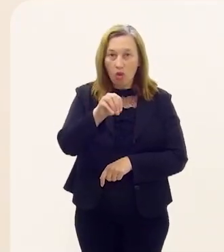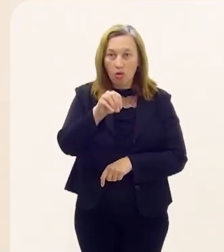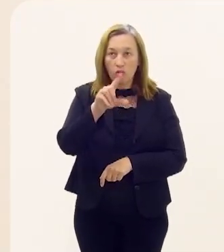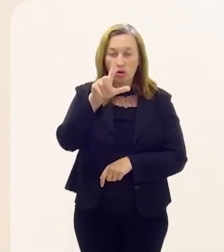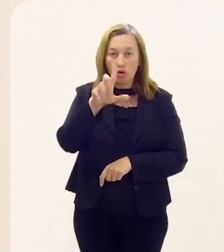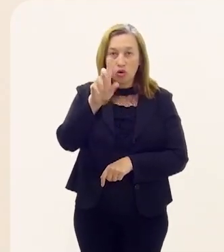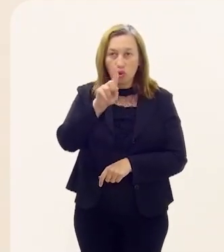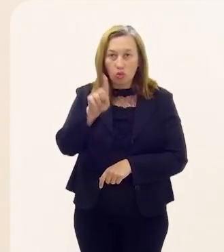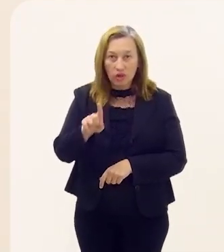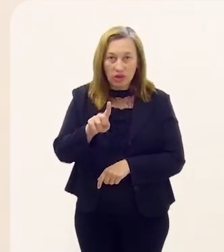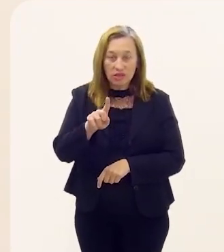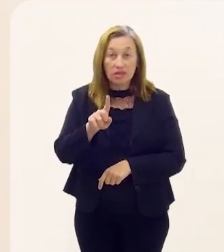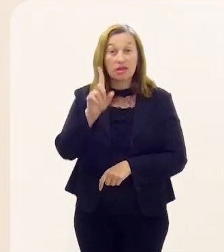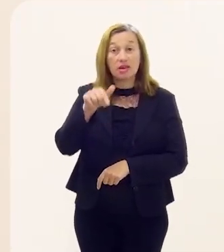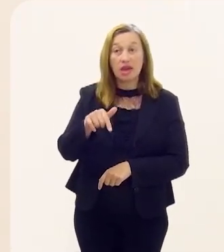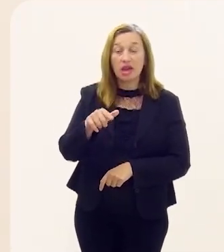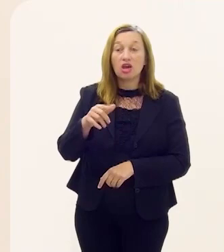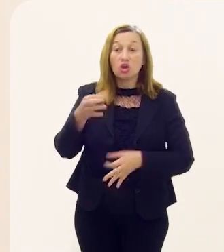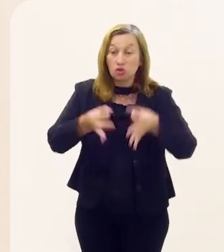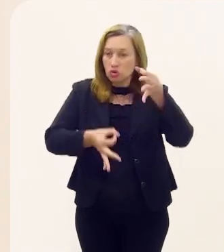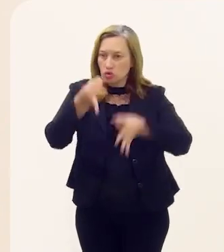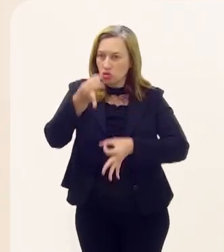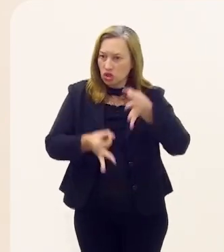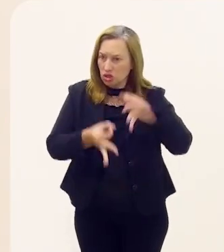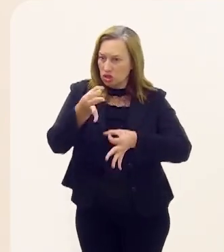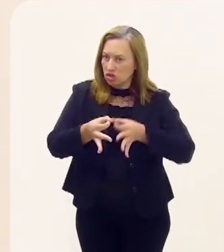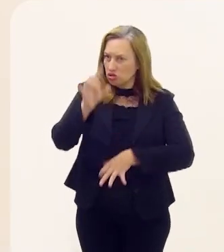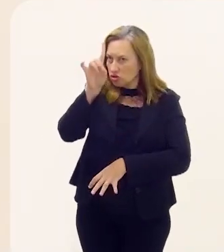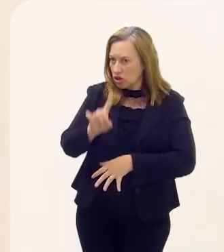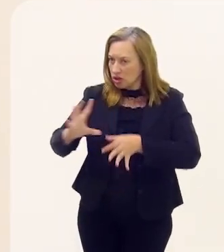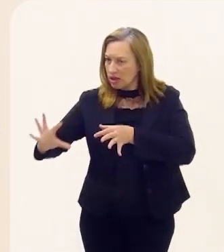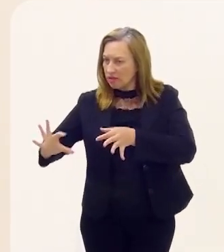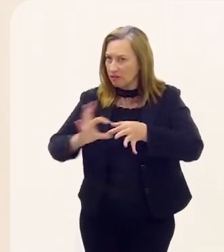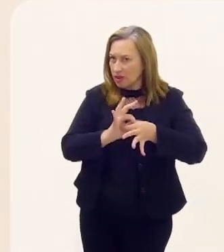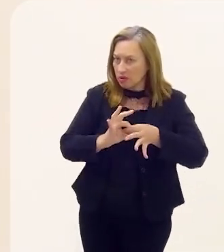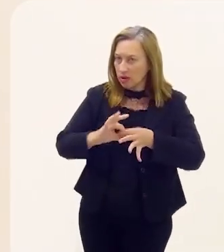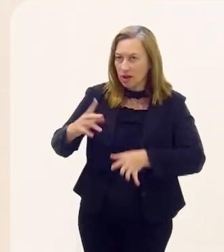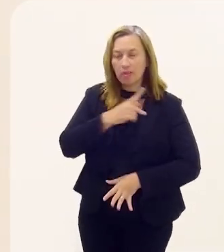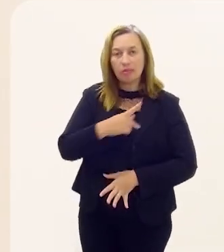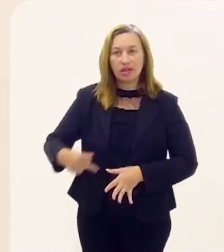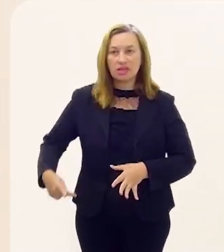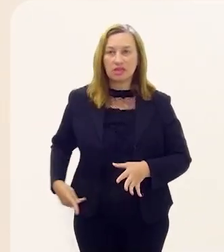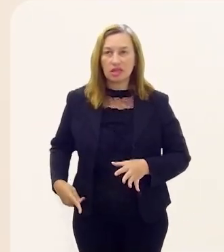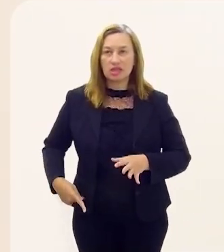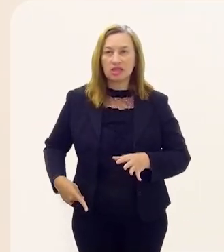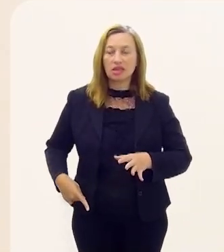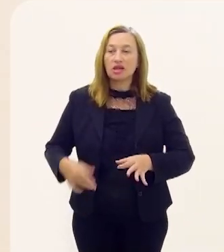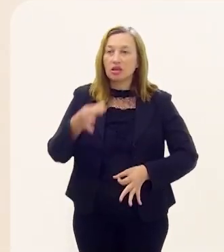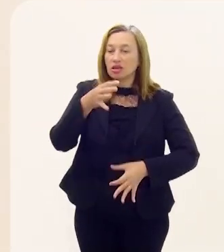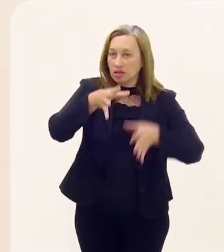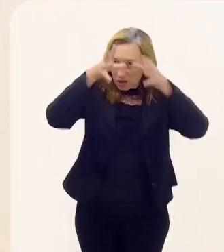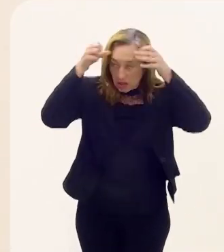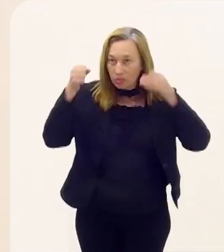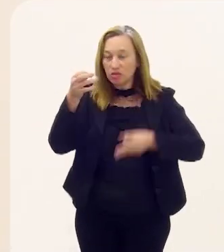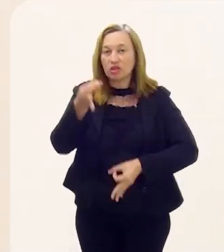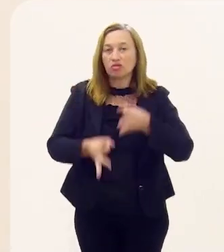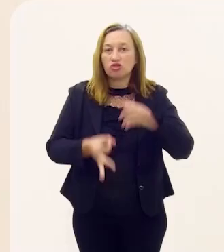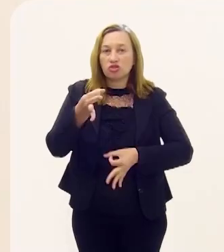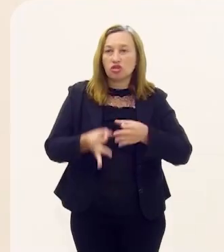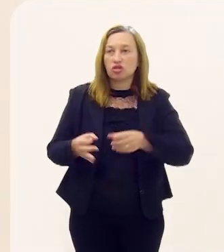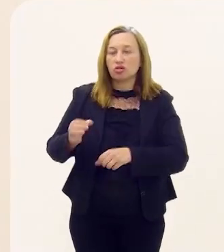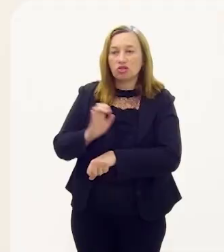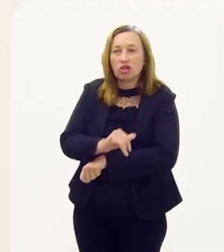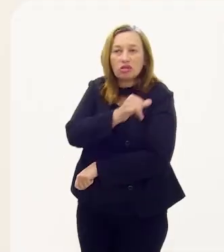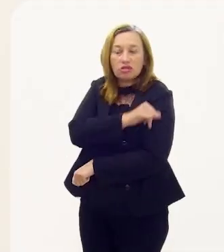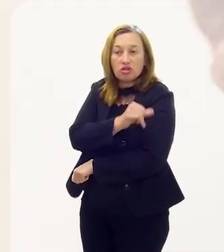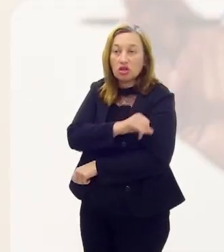Luiz Ferraz, que é juiz de direito e está vinculado à presidência do Tribunal de Justiça do Estado do